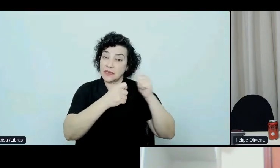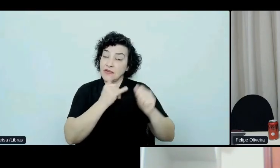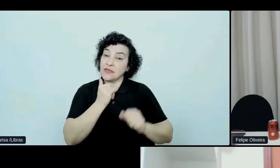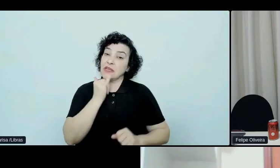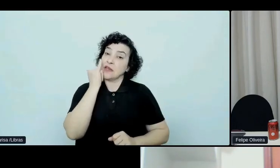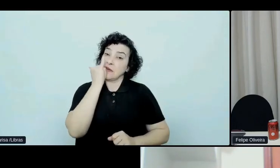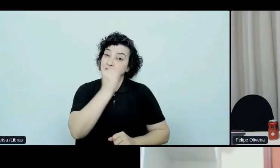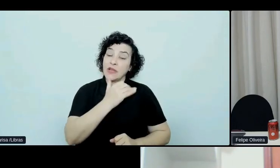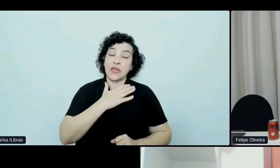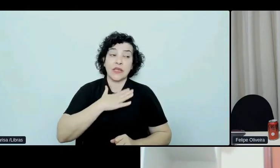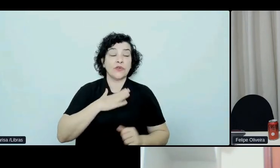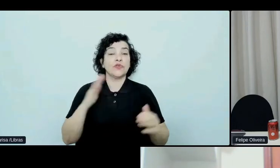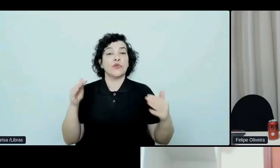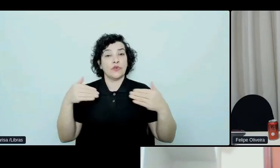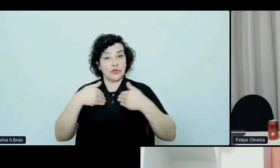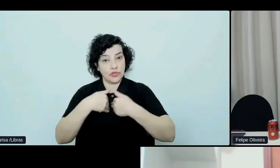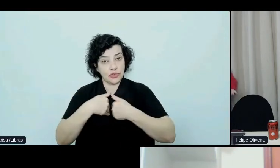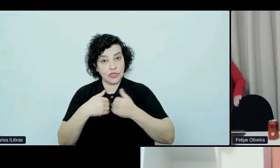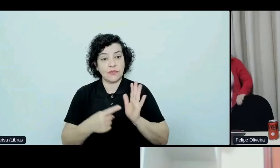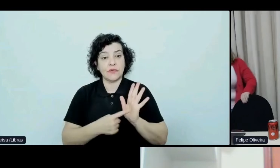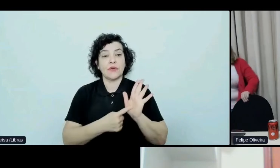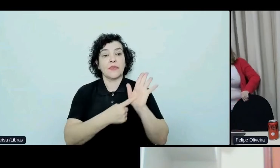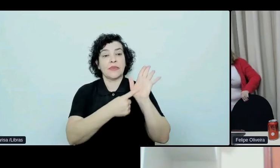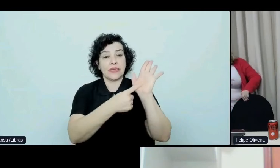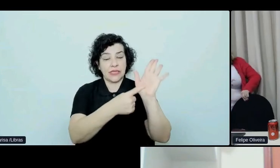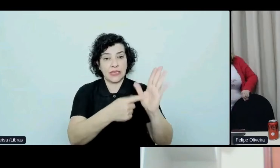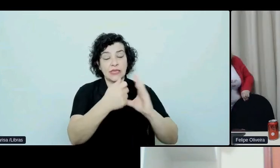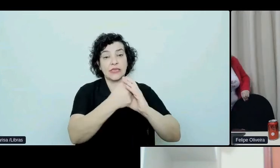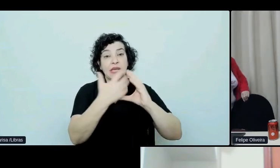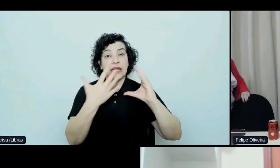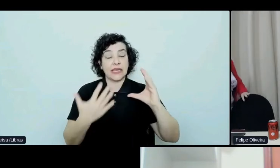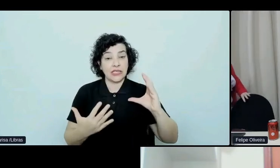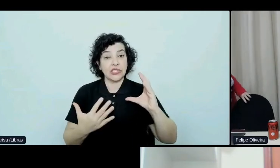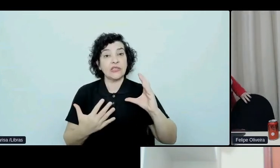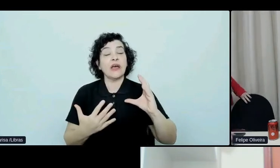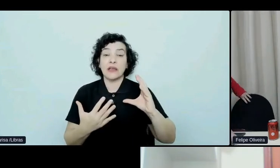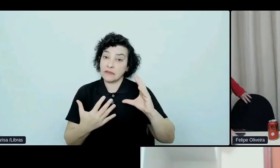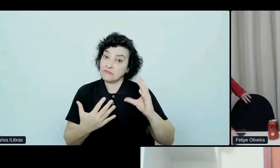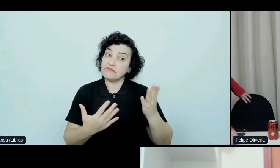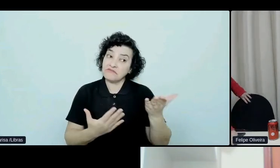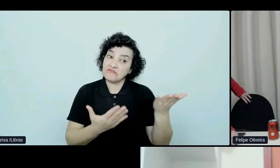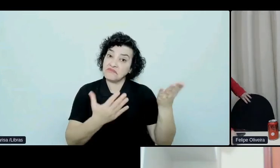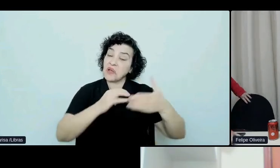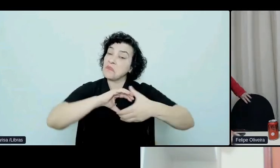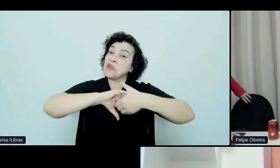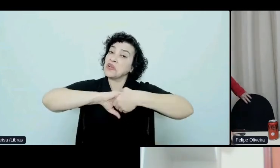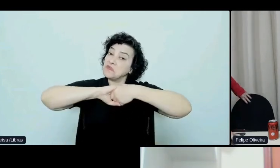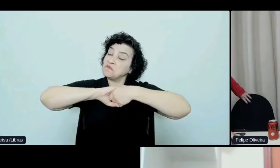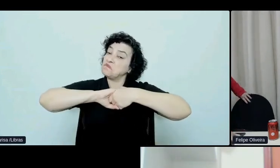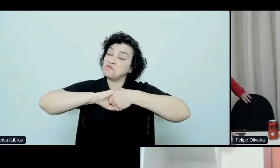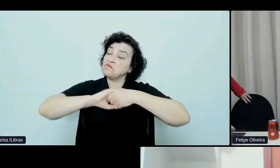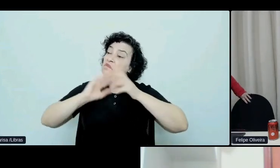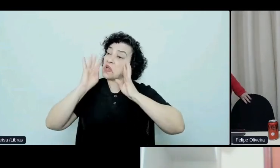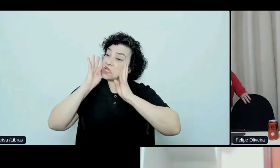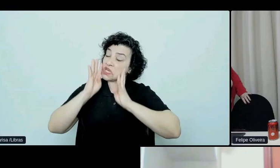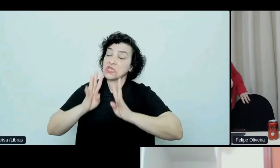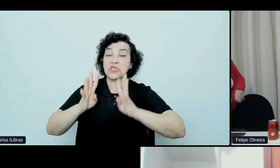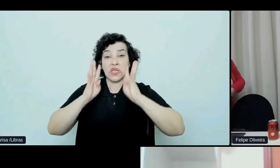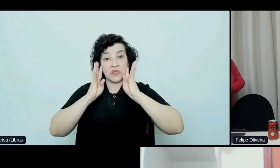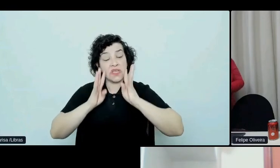isso foi em junho de 2019, então estava bem recente, assim, fazia só 6 meses que eu tinha meu diagnóstico. Eu